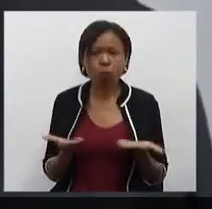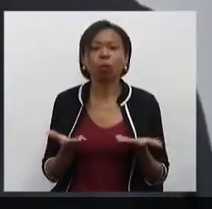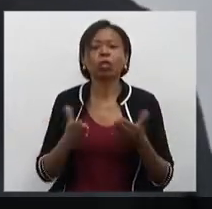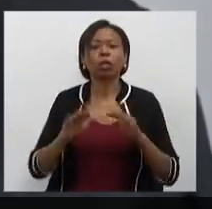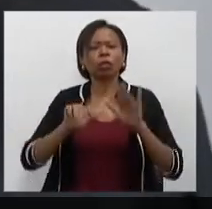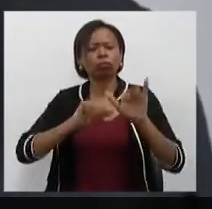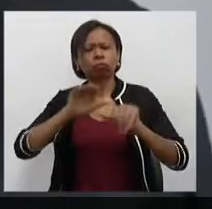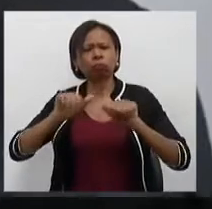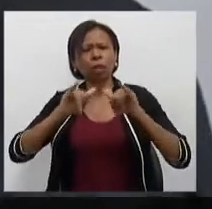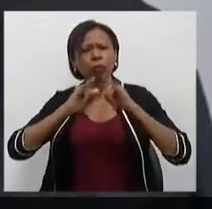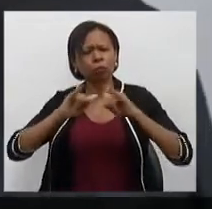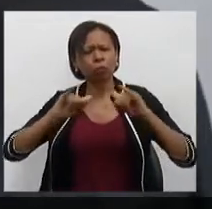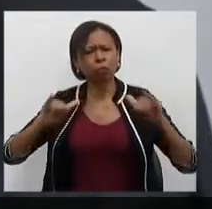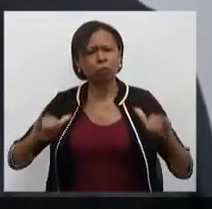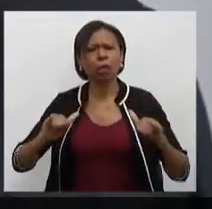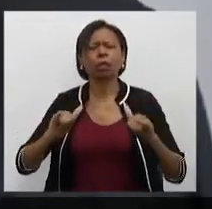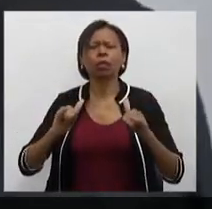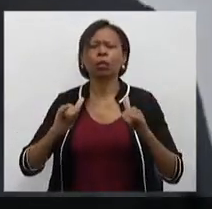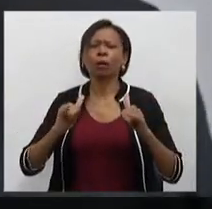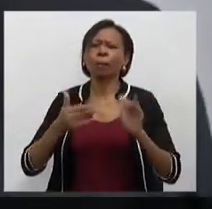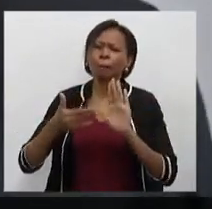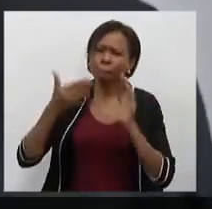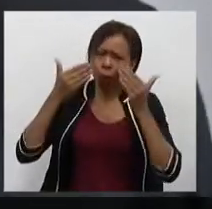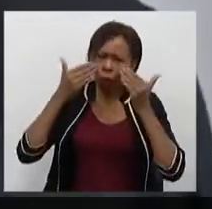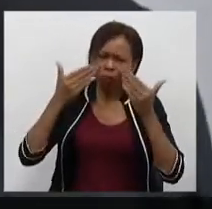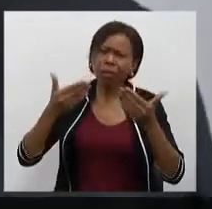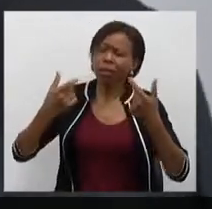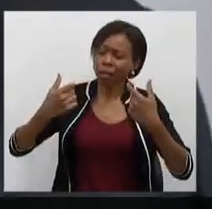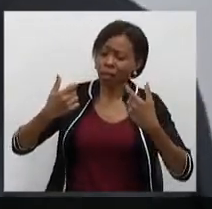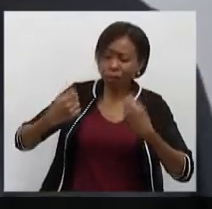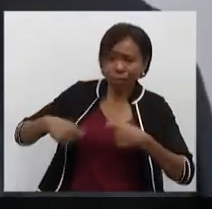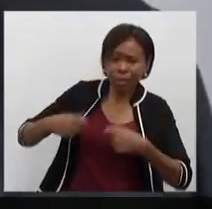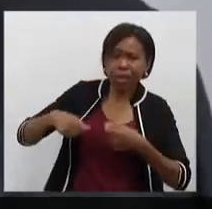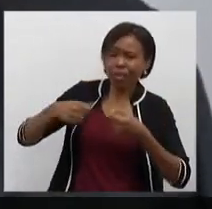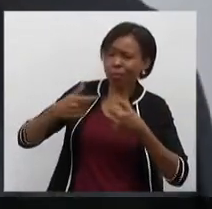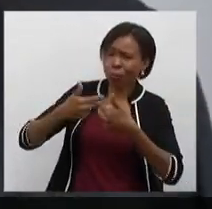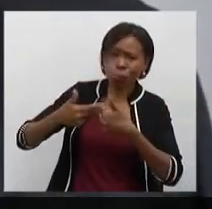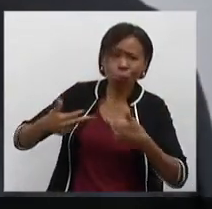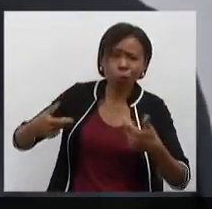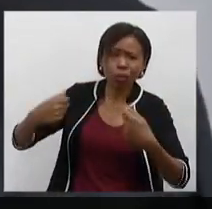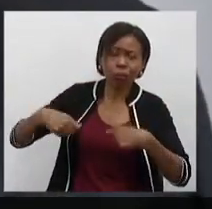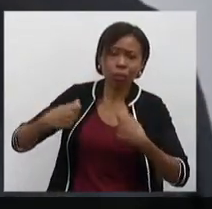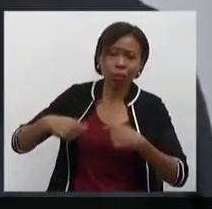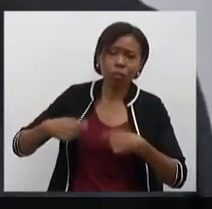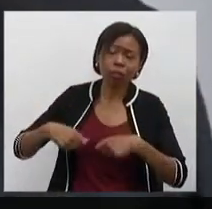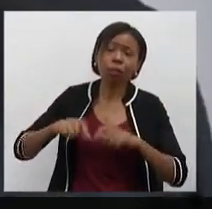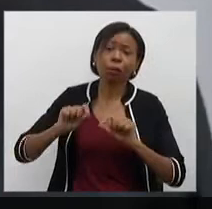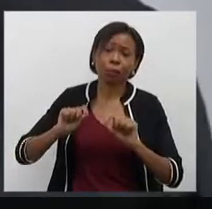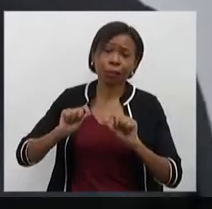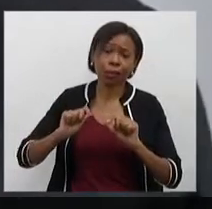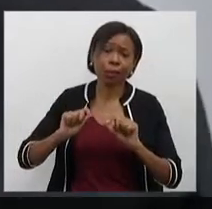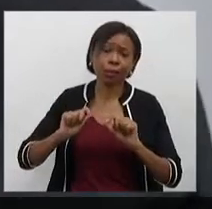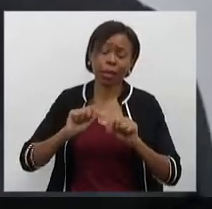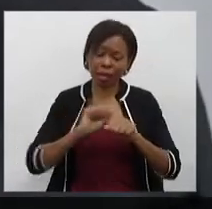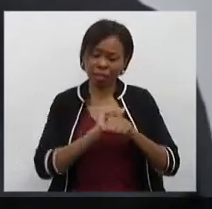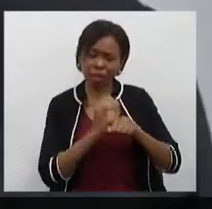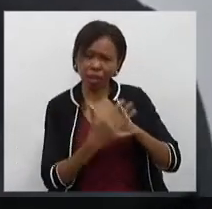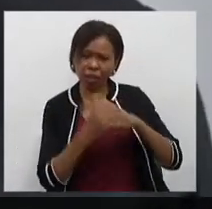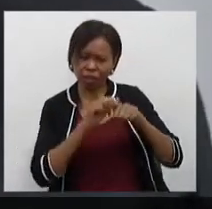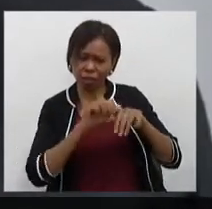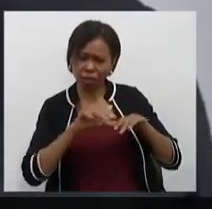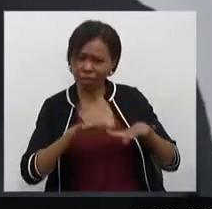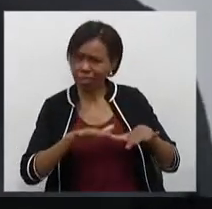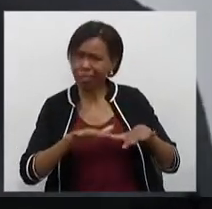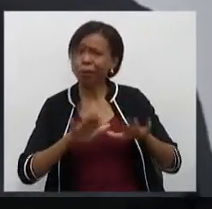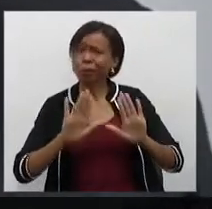trazer as necessidades para que a gente, além da pandemia, possa desenvolver um trabalho ao longo desse